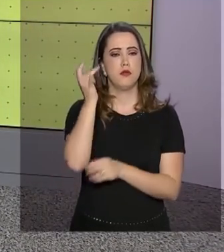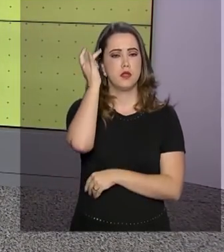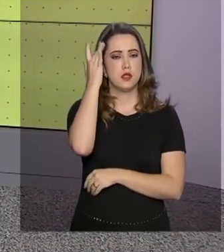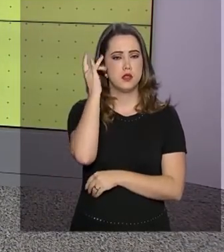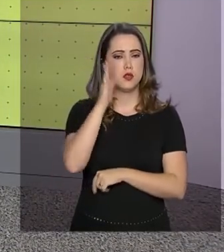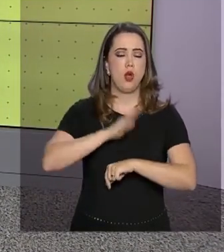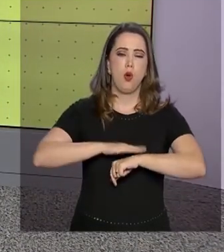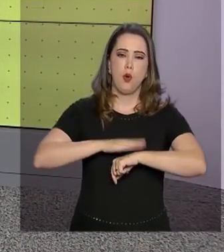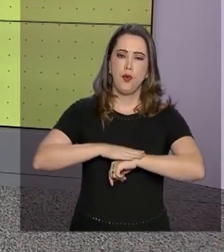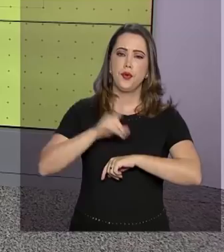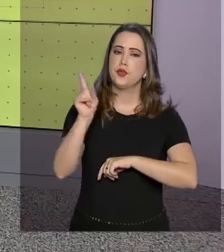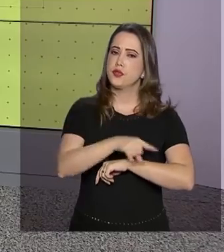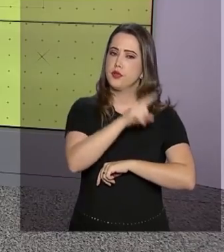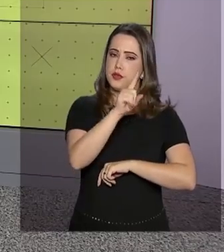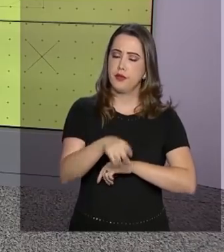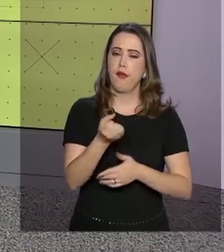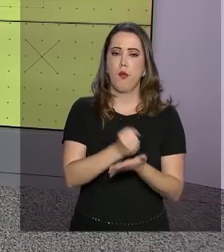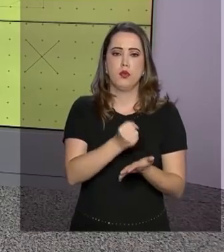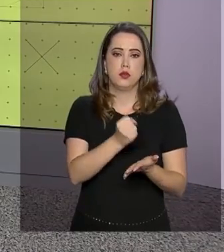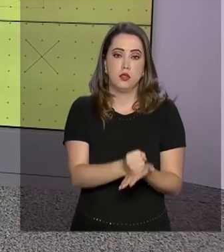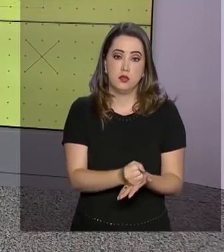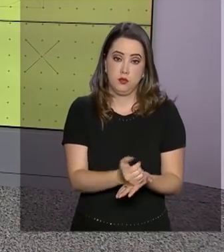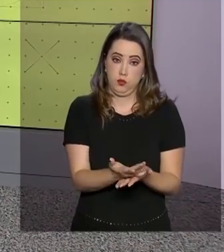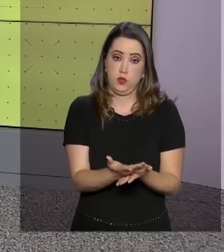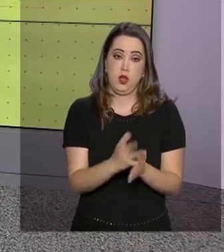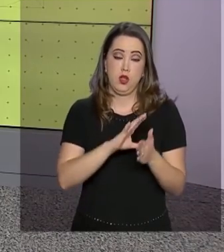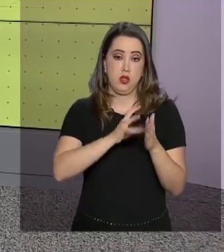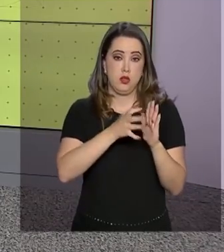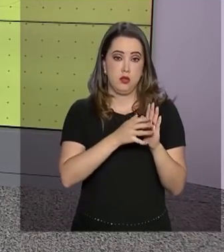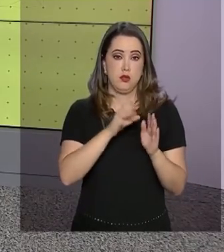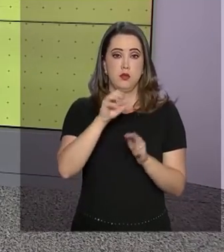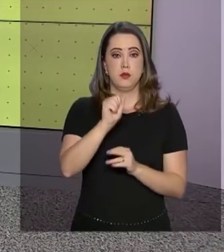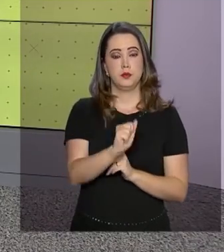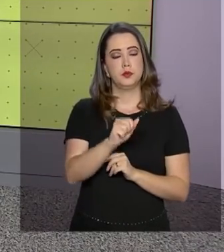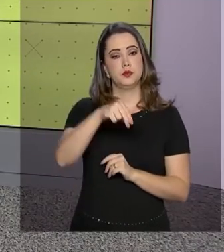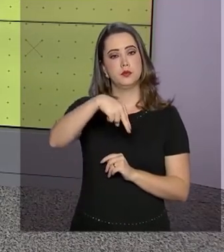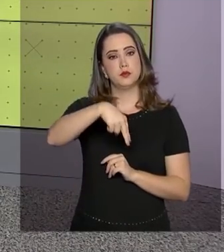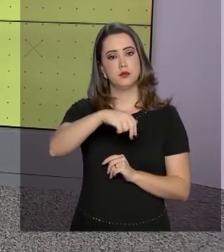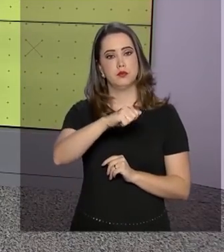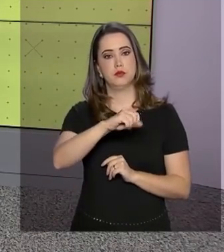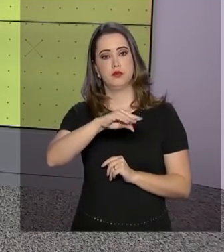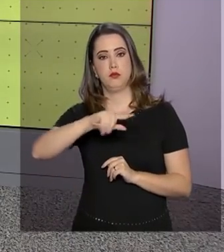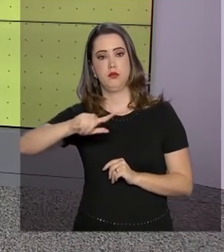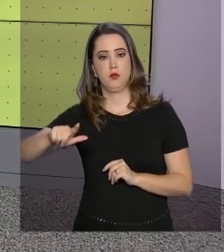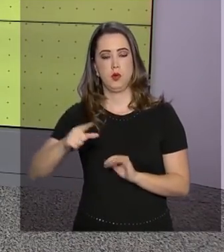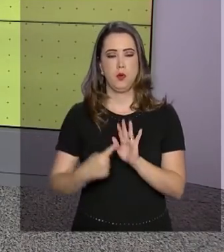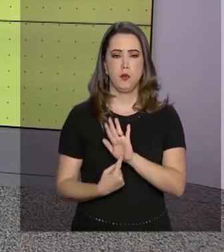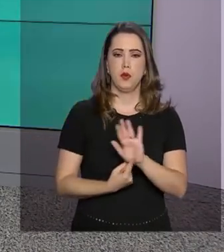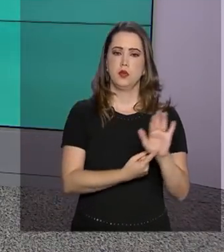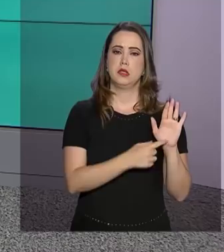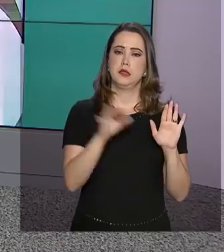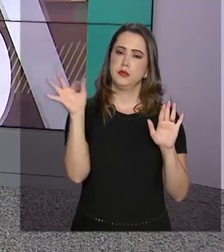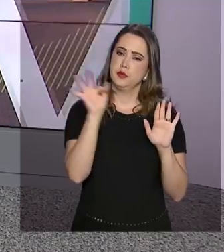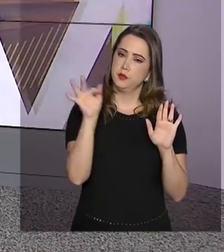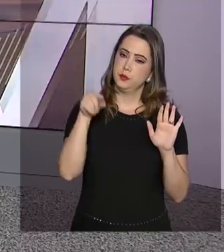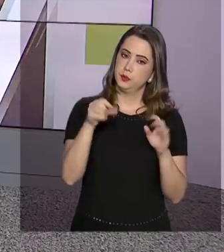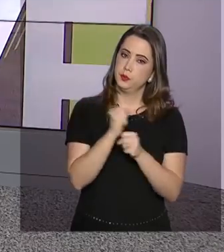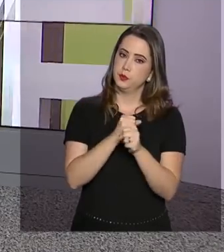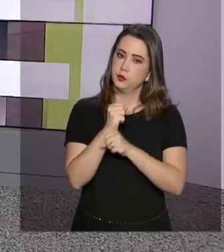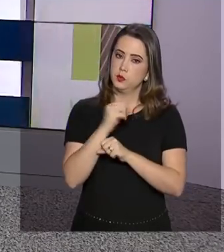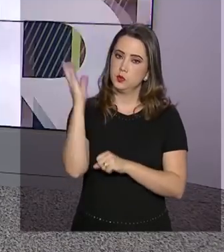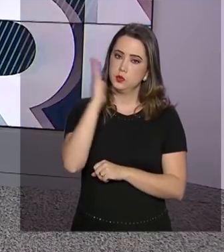facilidade na hora de interromper o contrato dados da agência nacional de telecomunicações anatel apontam que em fevereiro